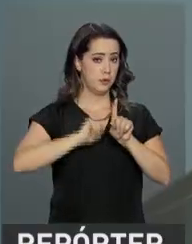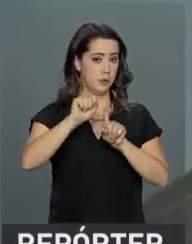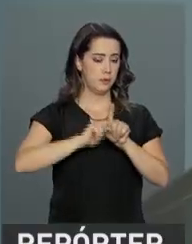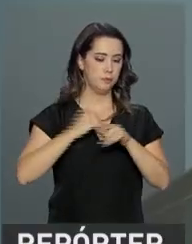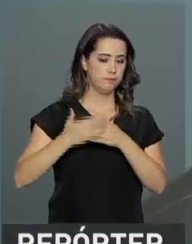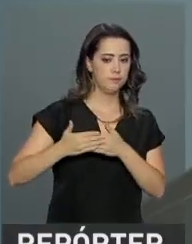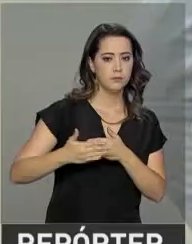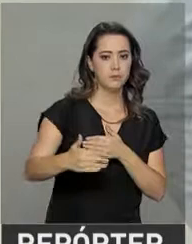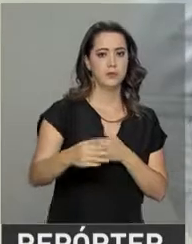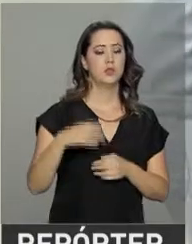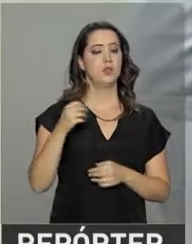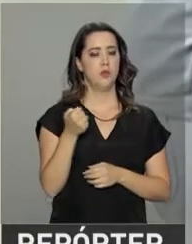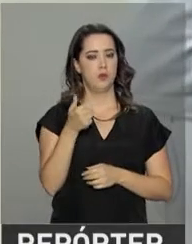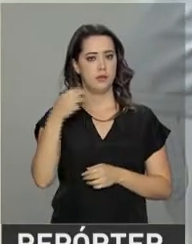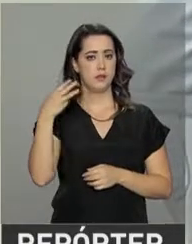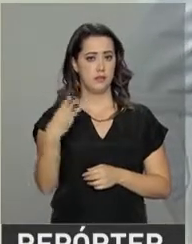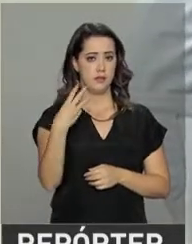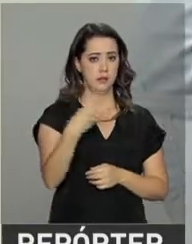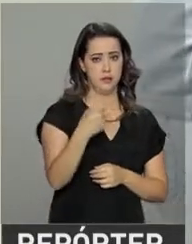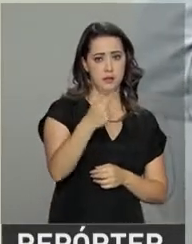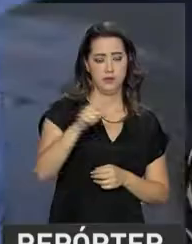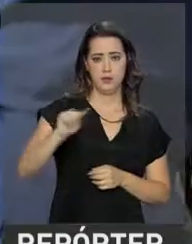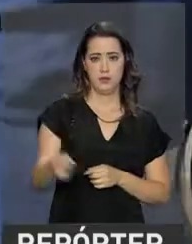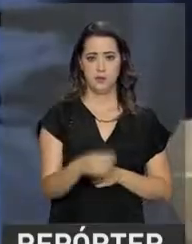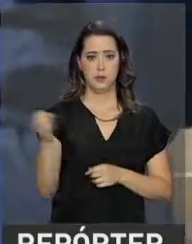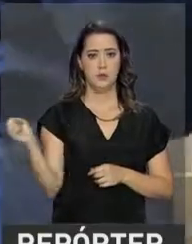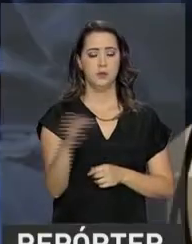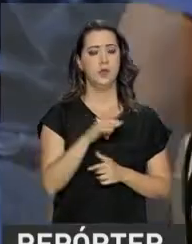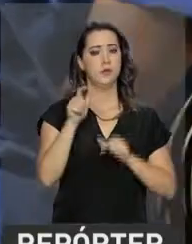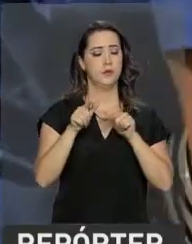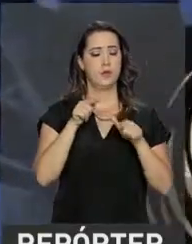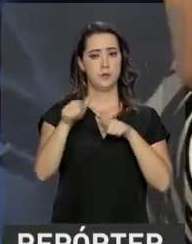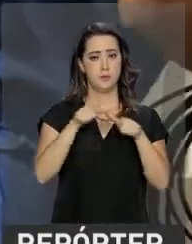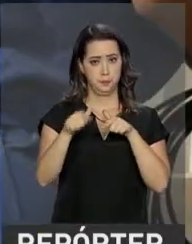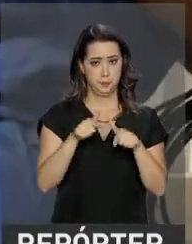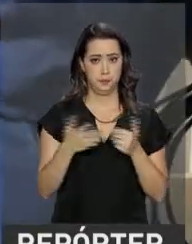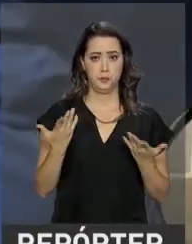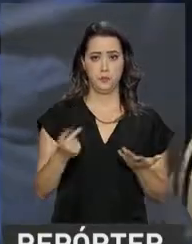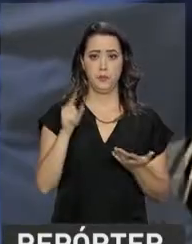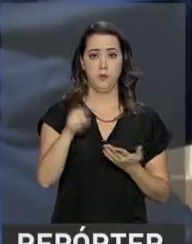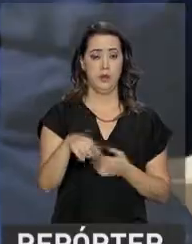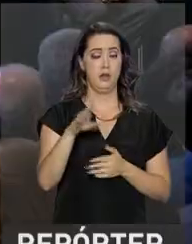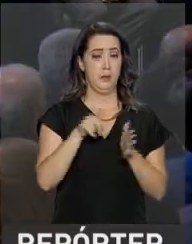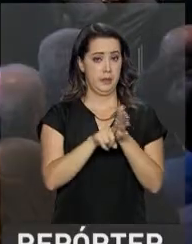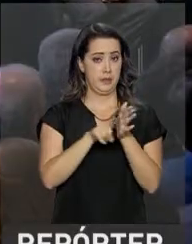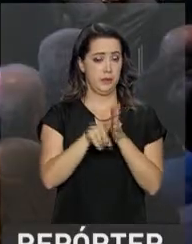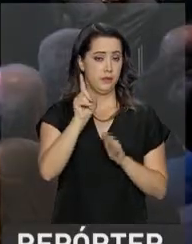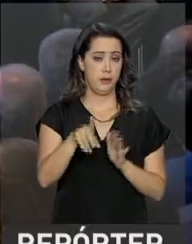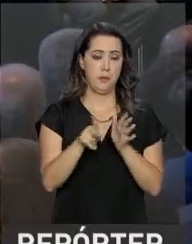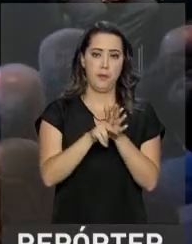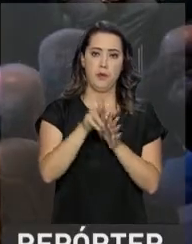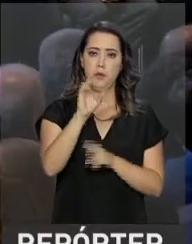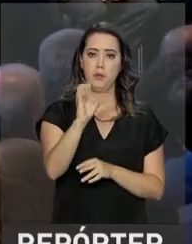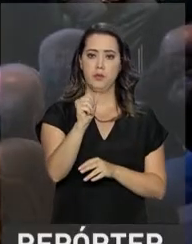quase 337 mil novos empregados. Os dados são do Cadastro Geral de Empregados e Desempregados, o CAGED, e foram